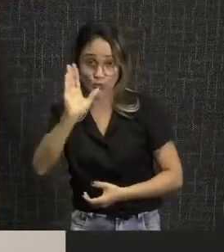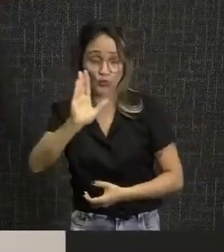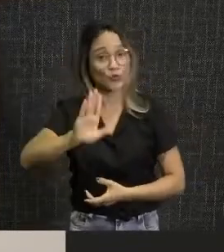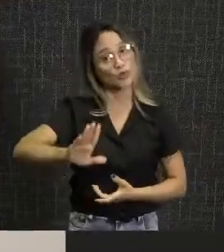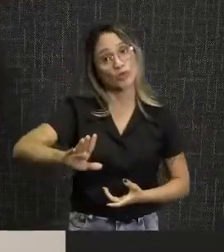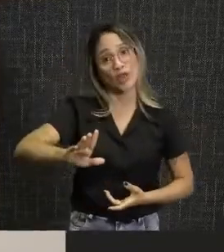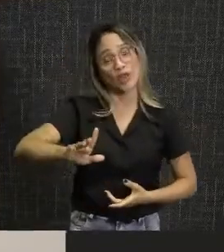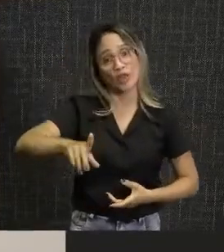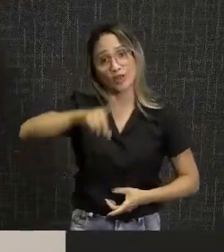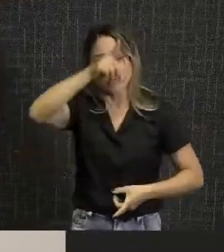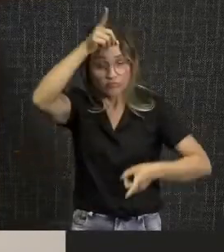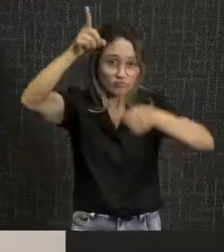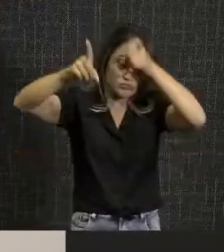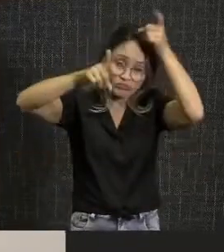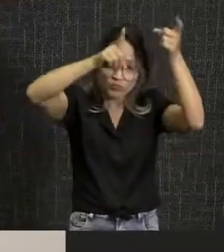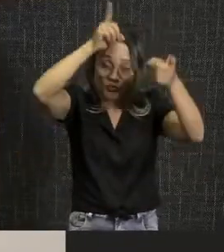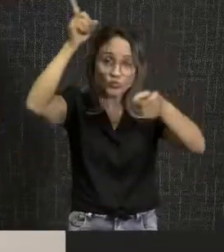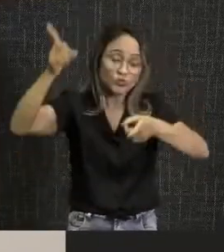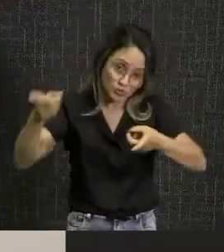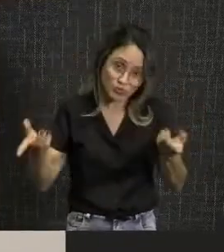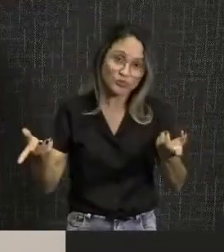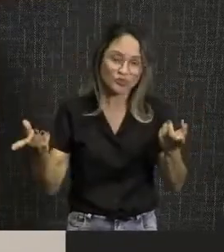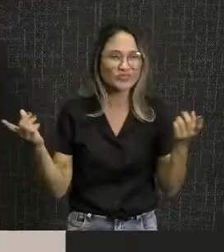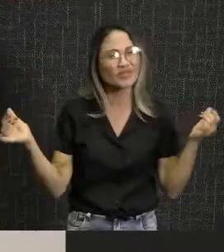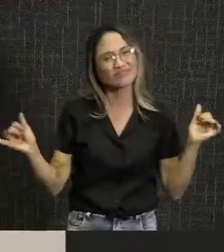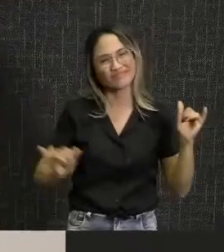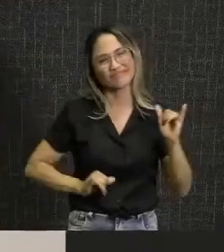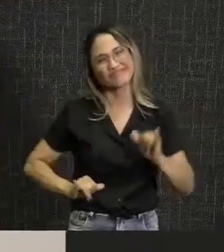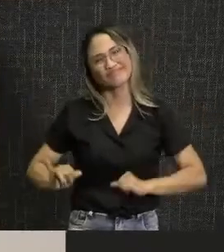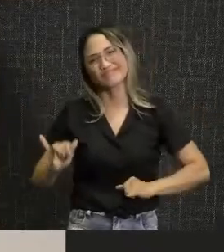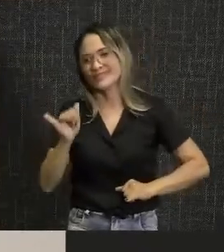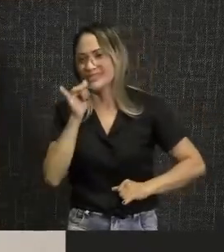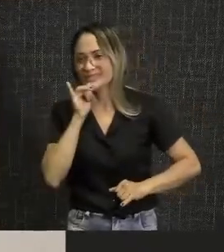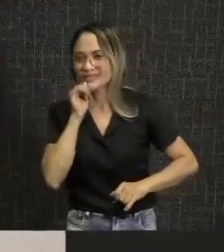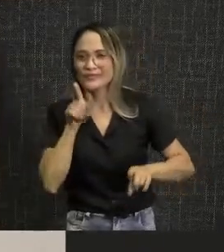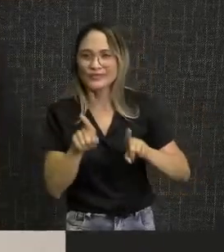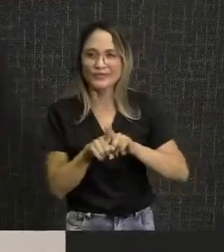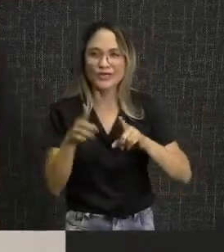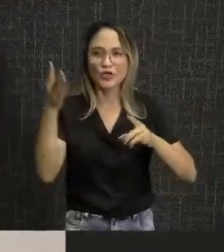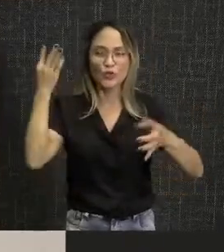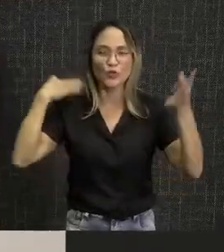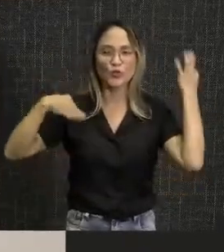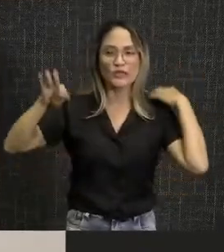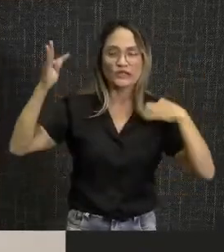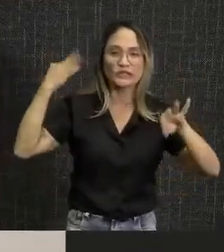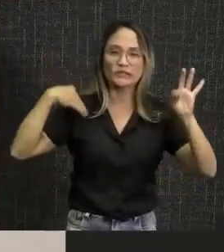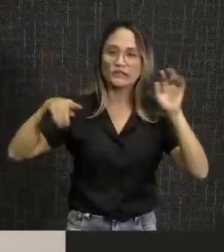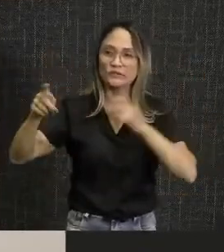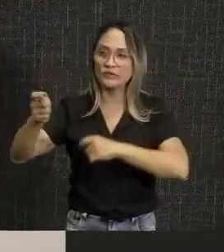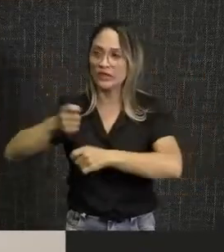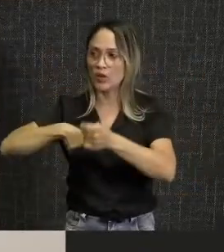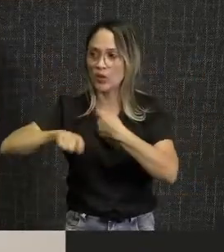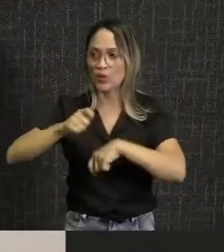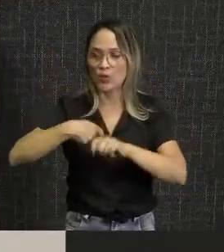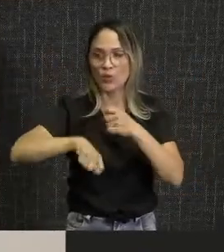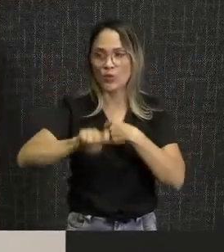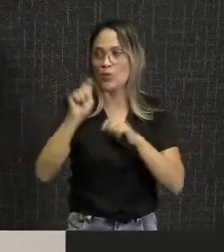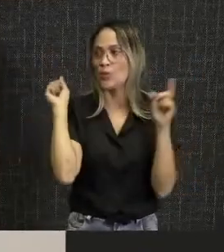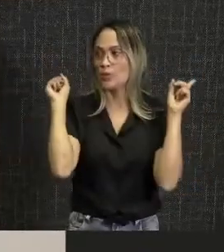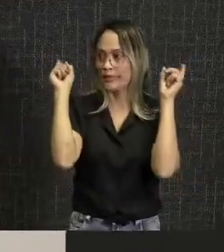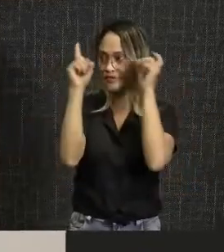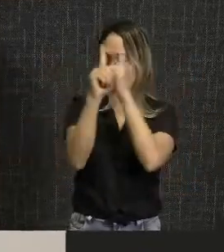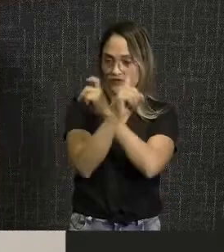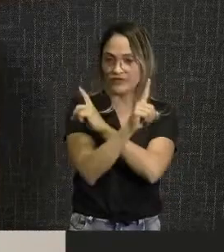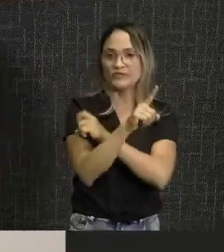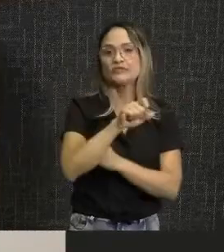sofrido bastante, assim como alguns segmentos da área de turismo, turismo de negócios. Isso é um pouco mais